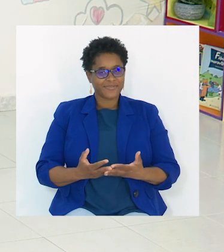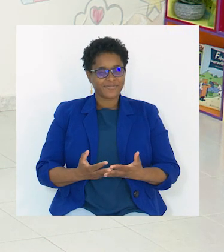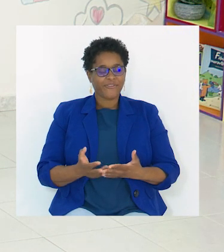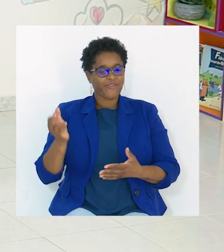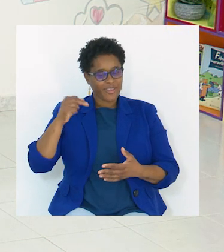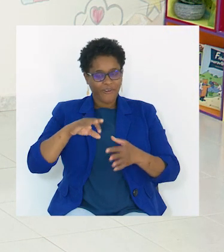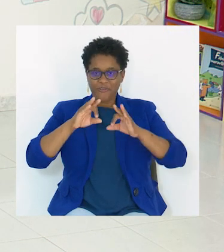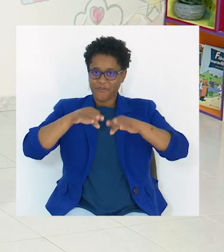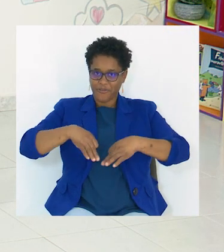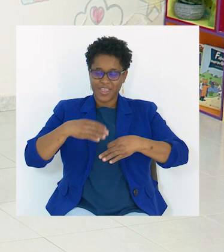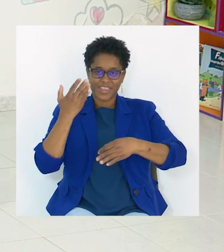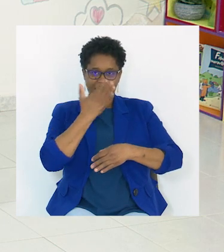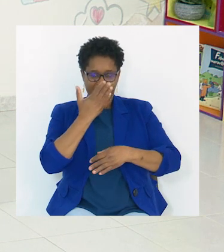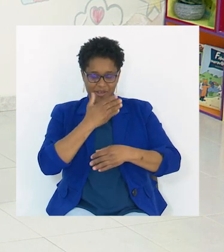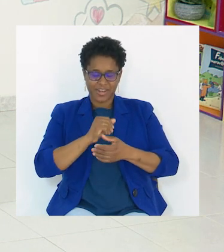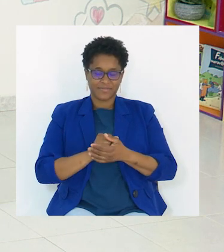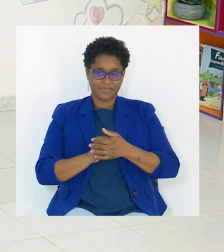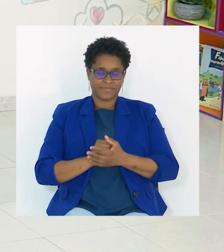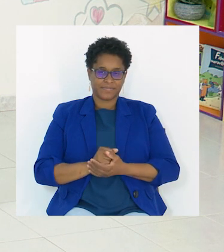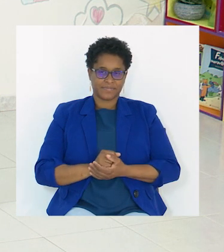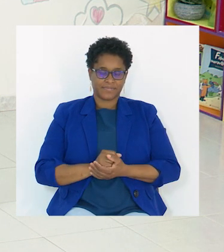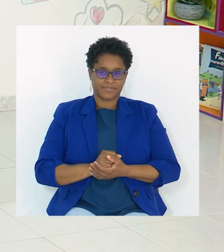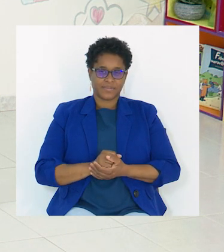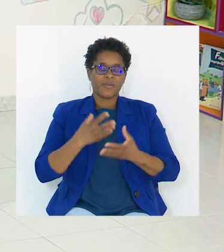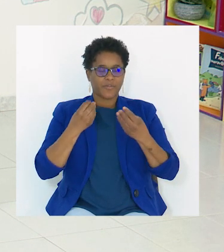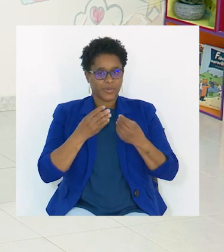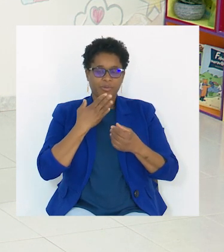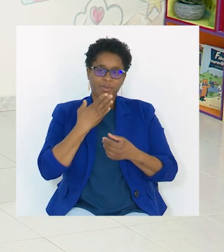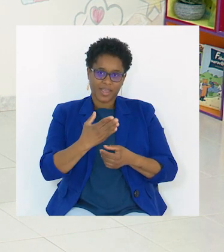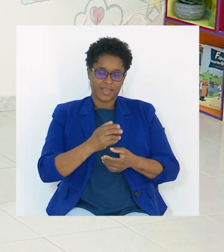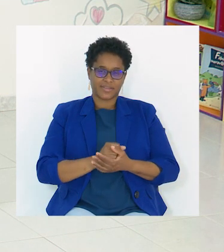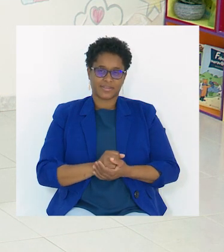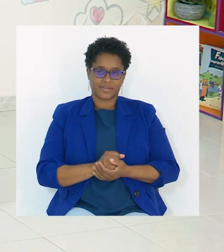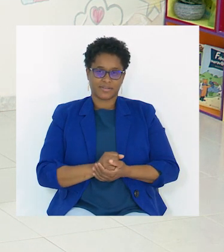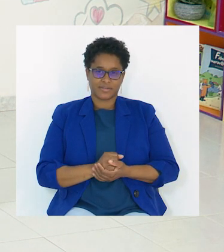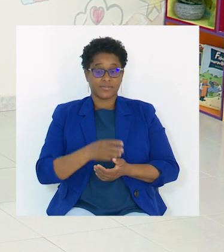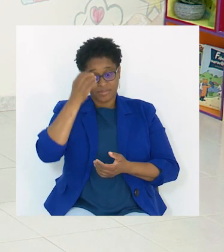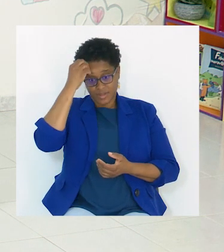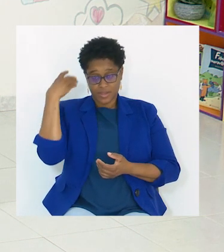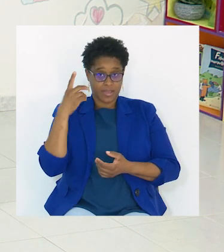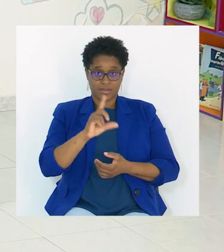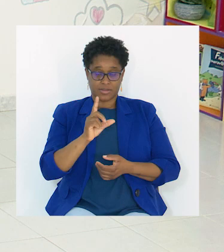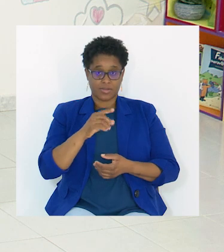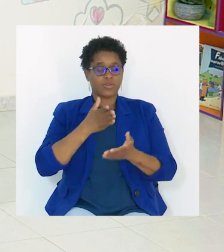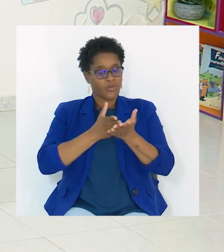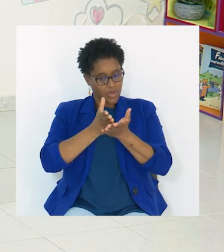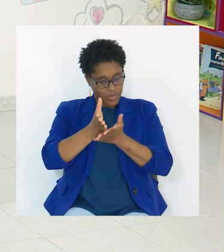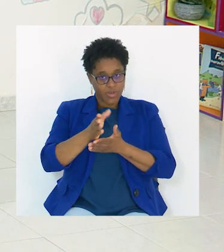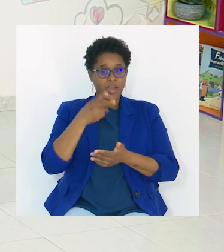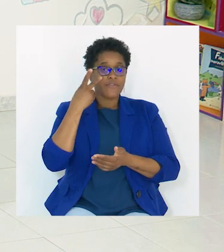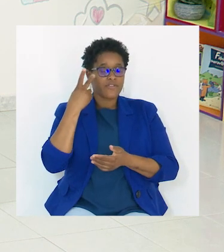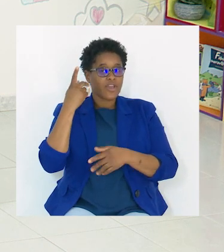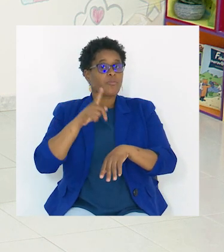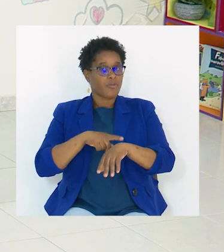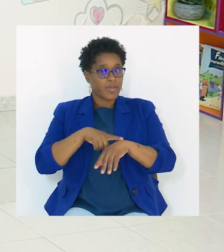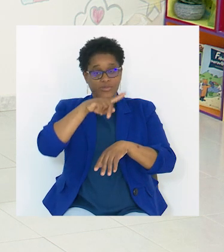Chegamos ao fim da nossa aula. Portanto, muito obrigado. Não se esqueçam que continuamos a